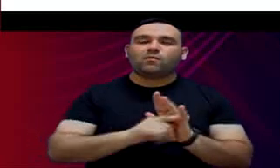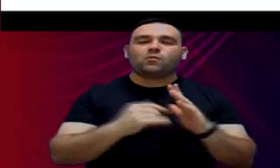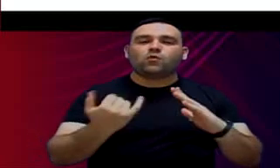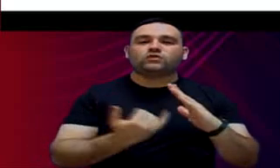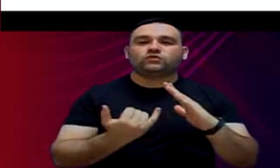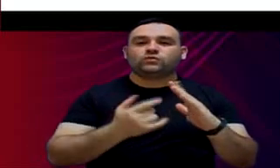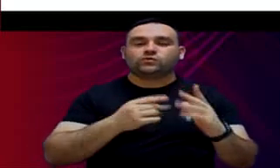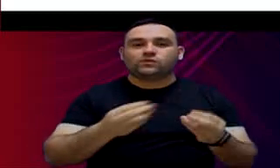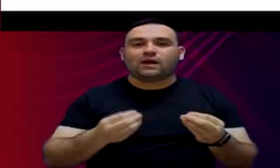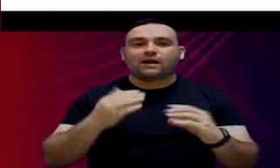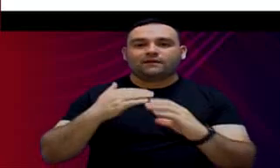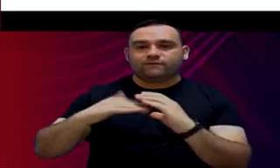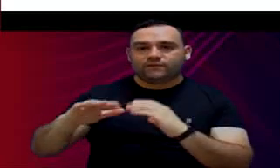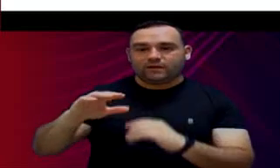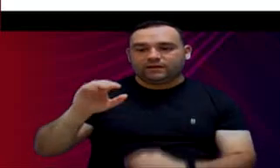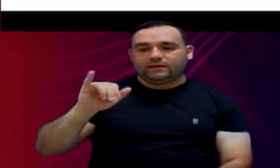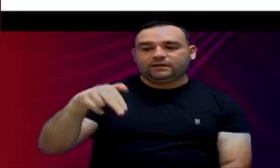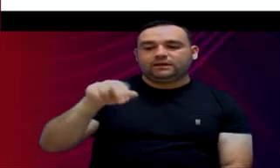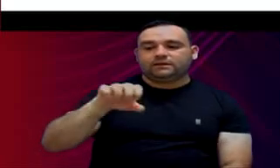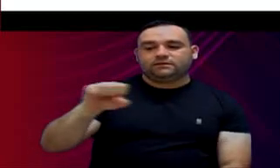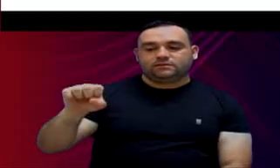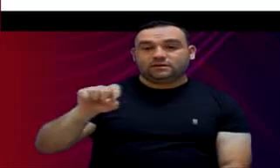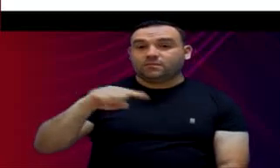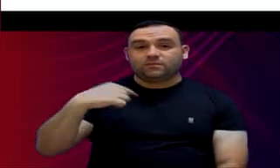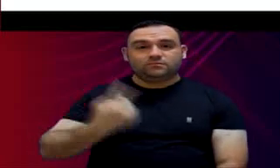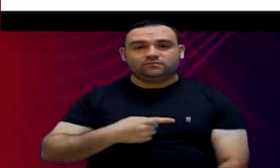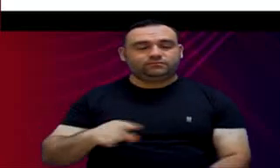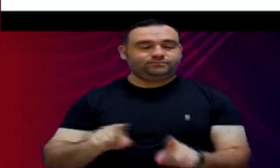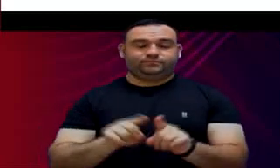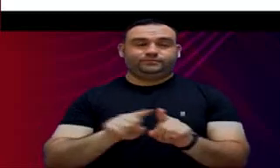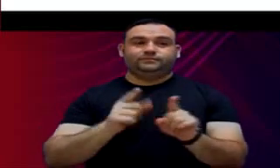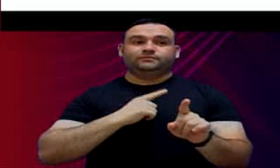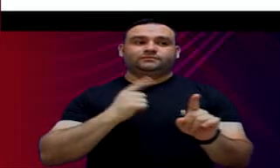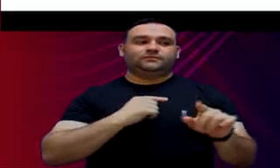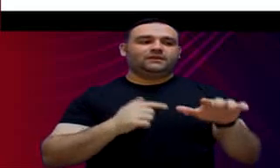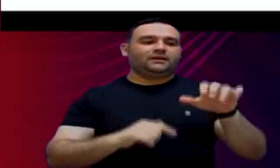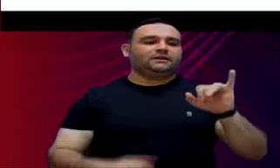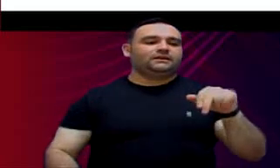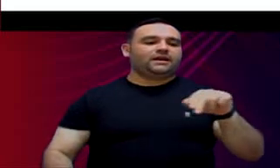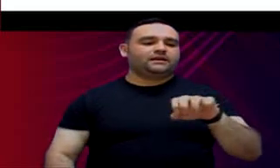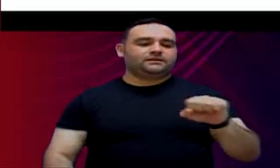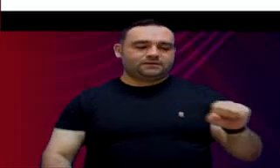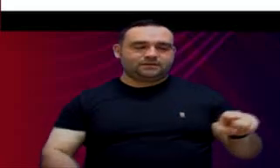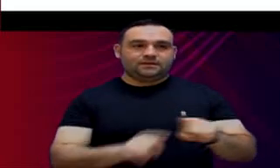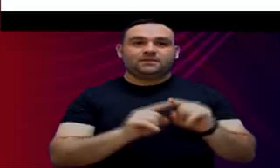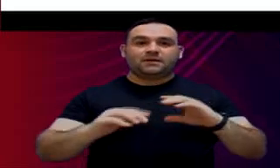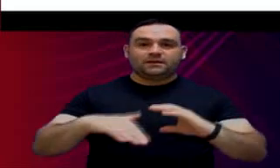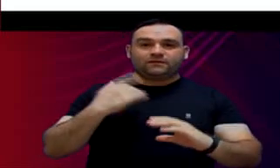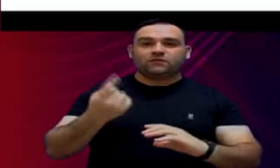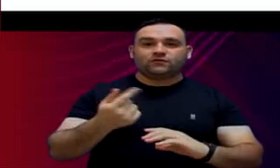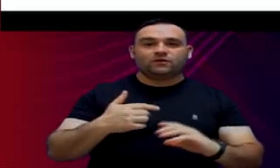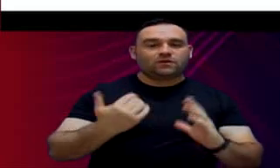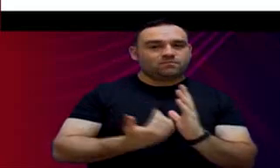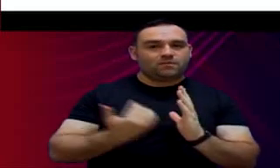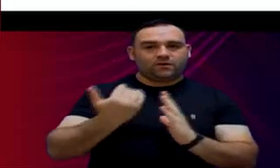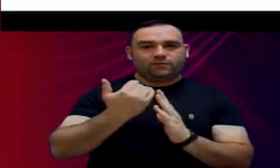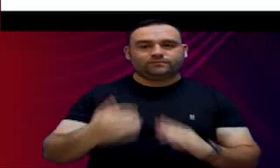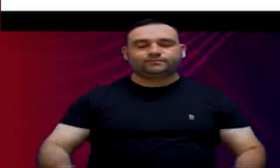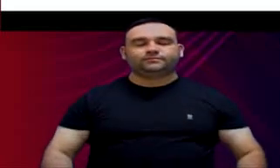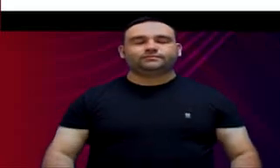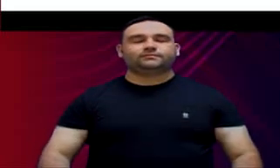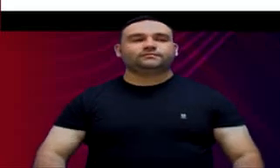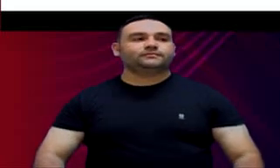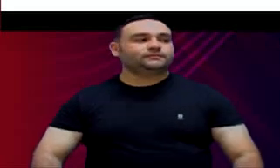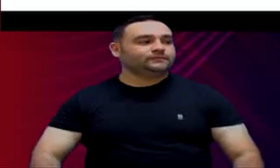Instituto encaminha ao INSS mas nós também temos a parte que o INSS caminha para nós que o valor é muito maior